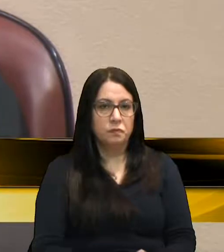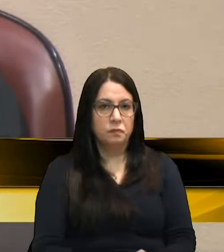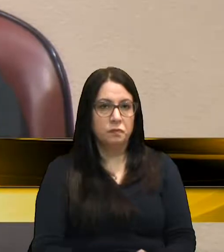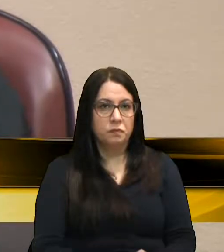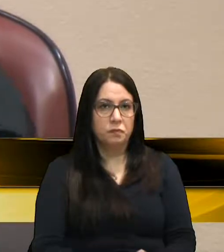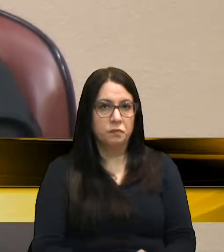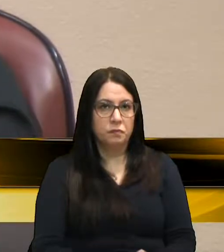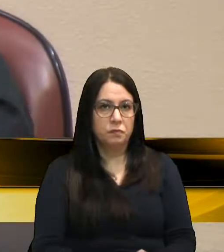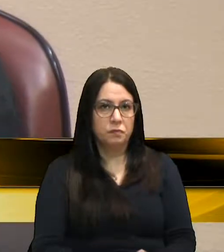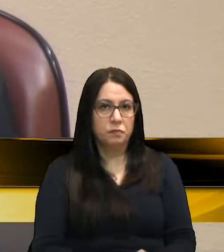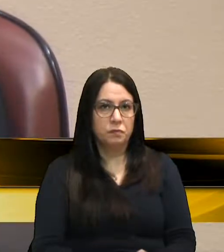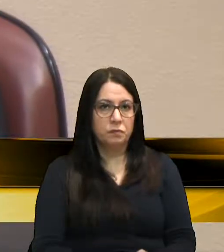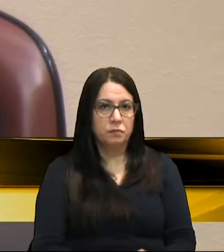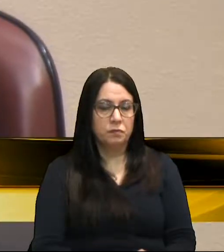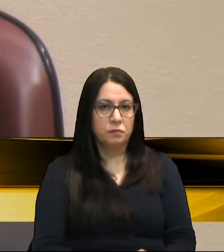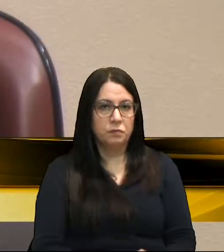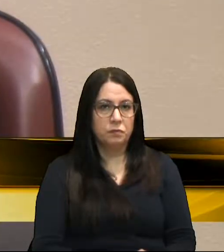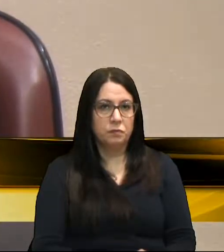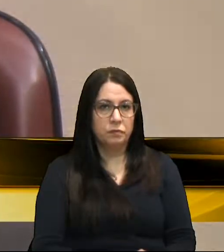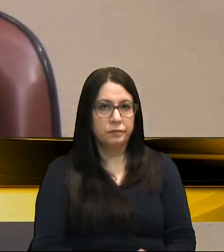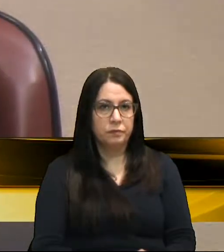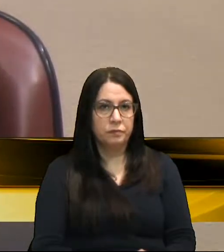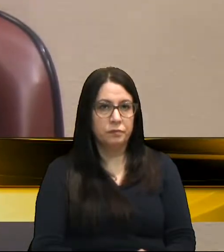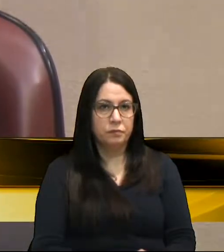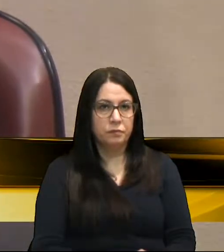Só pedir para inverter a pauta.